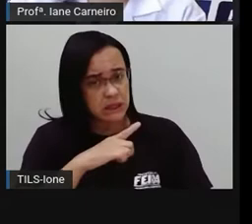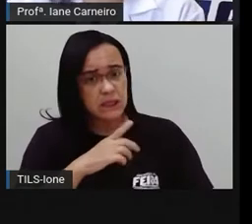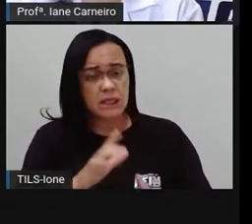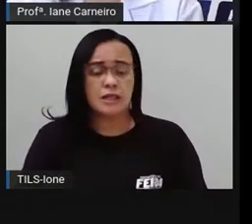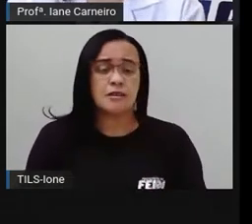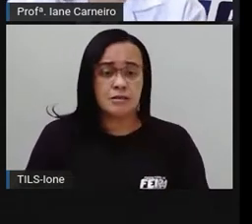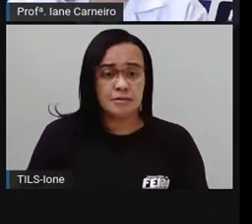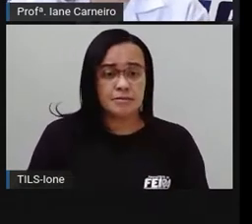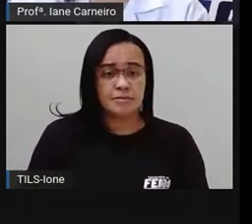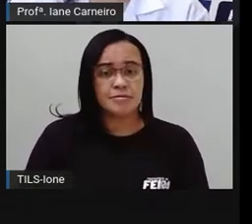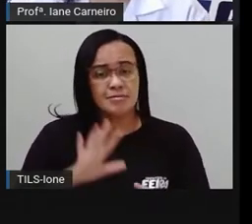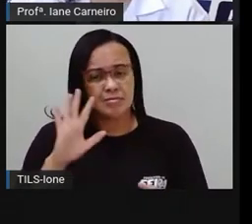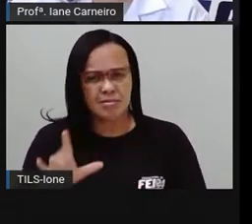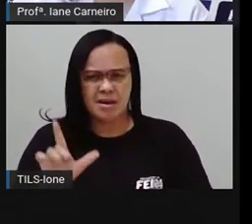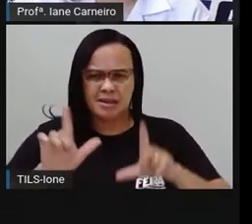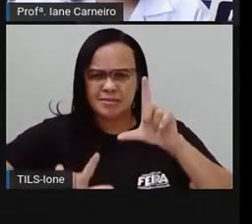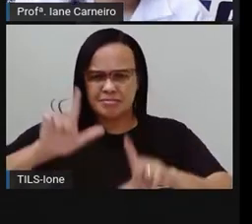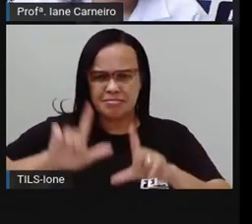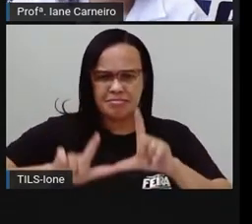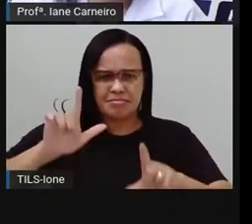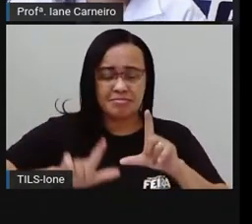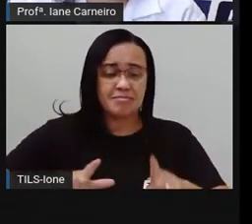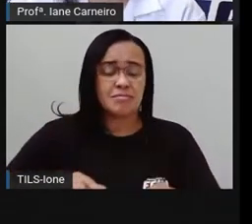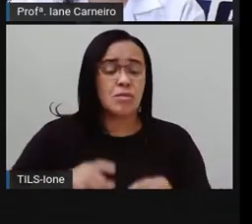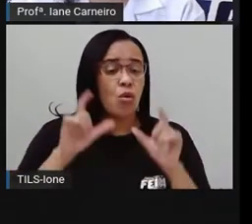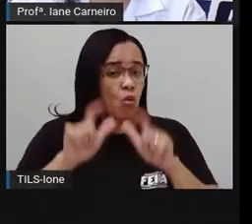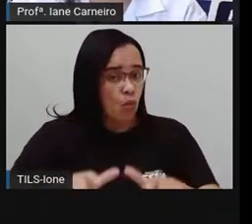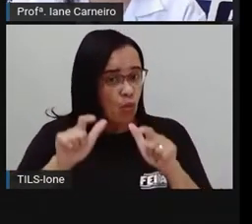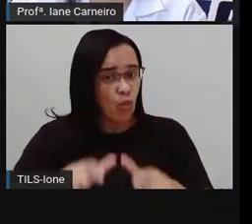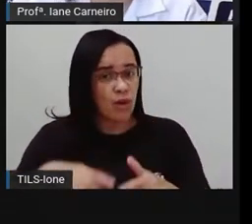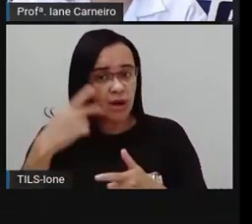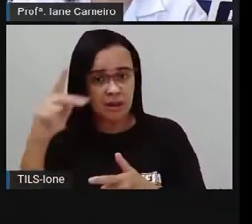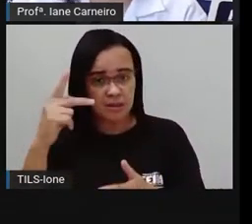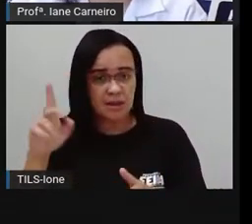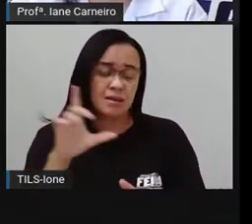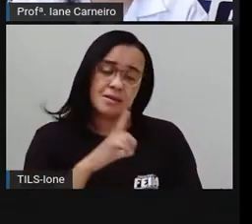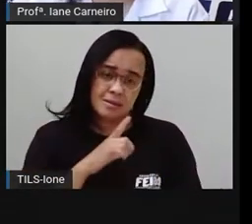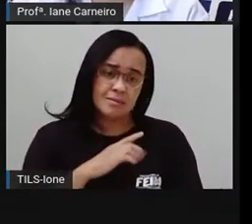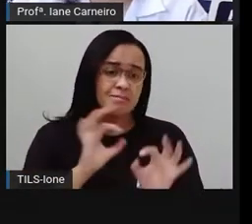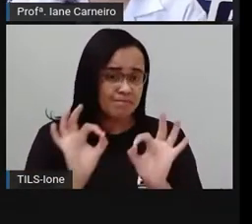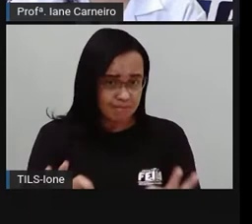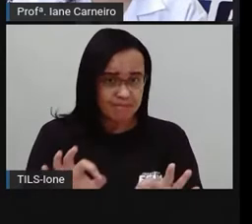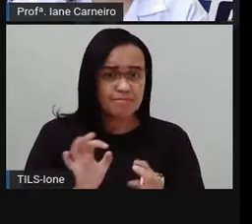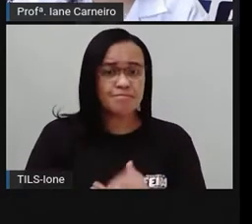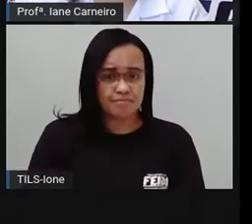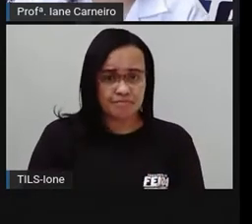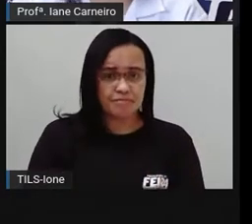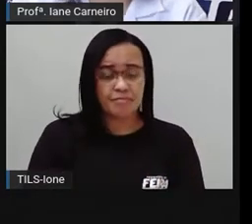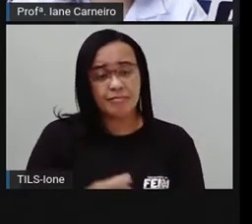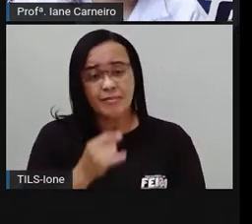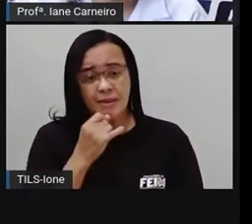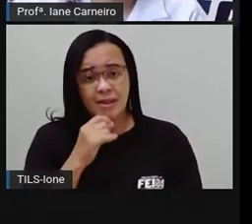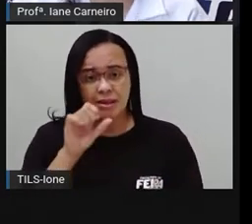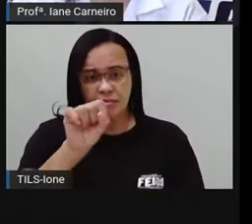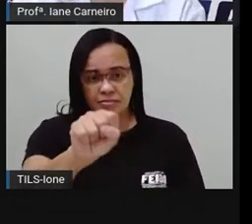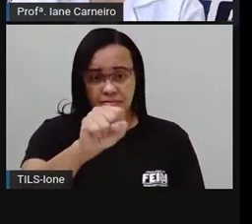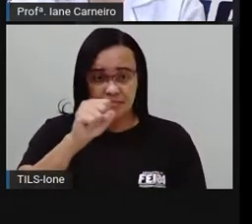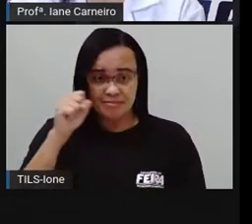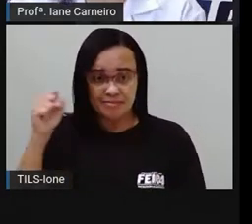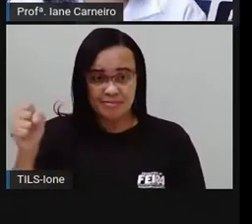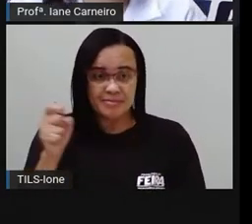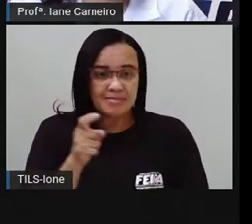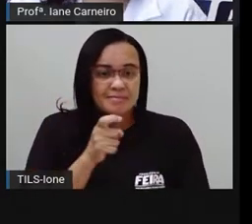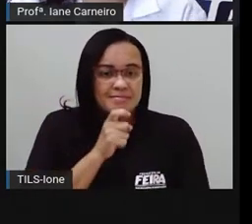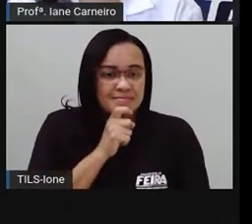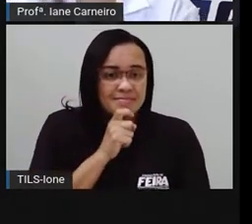ter assistir televisão, por exemplo, né? A geladeira, por exemplo. Geladeira no banheiro não tem condição.